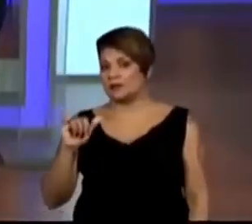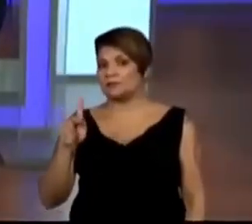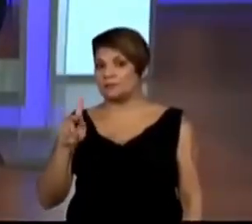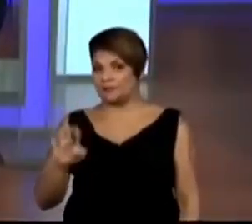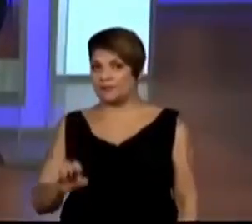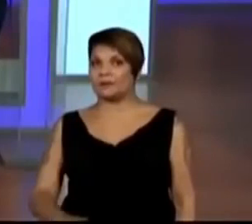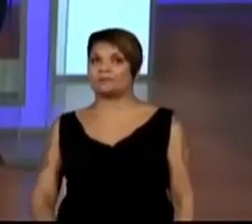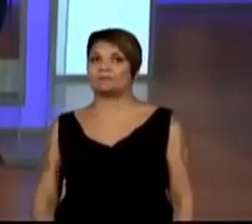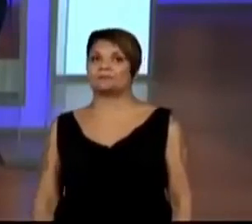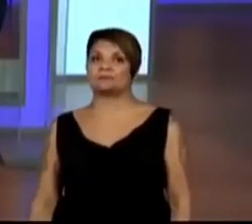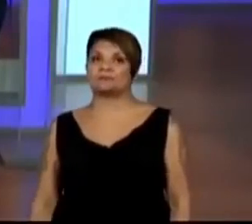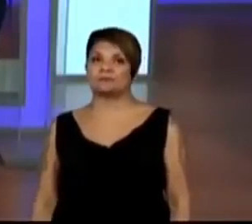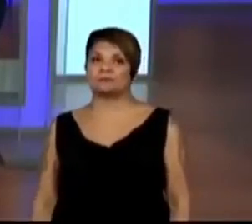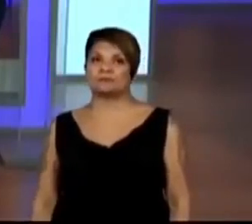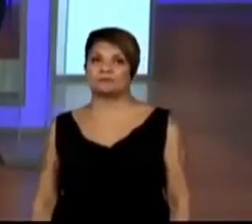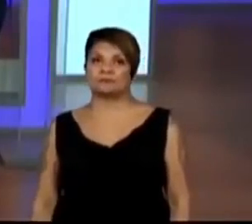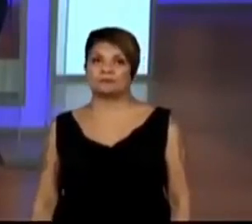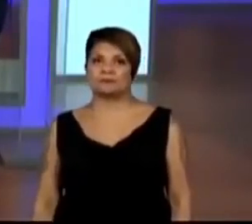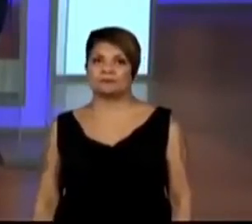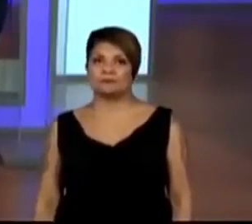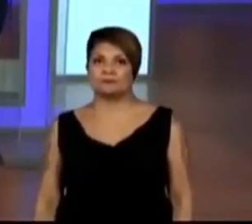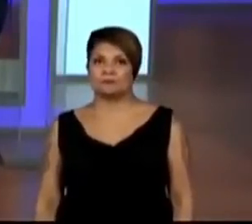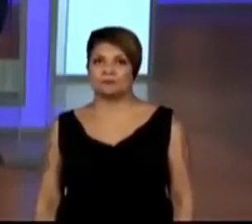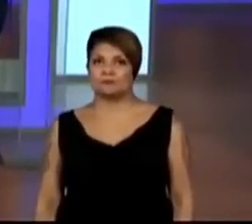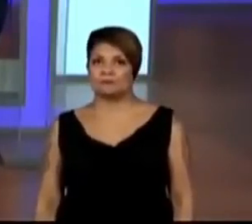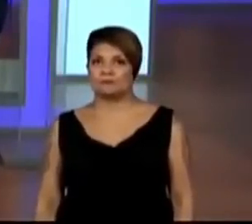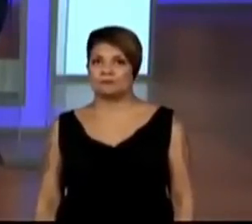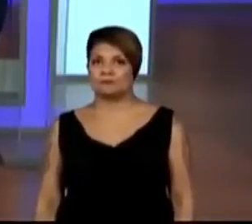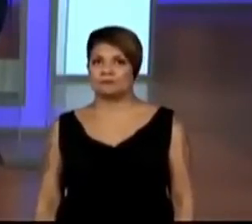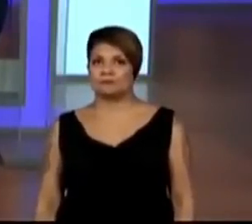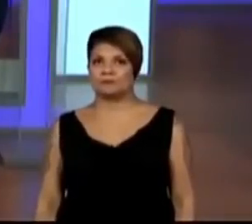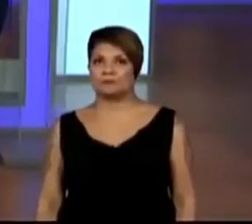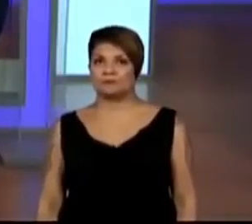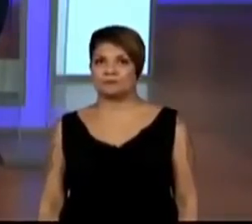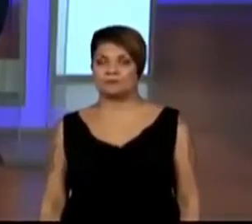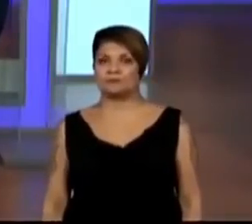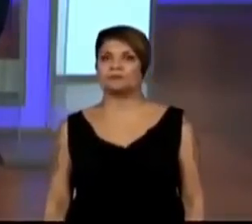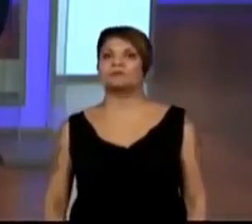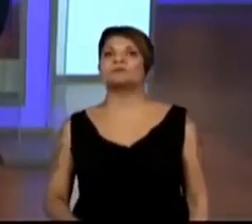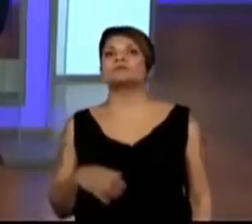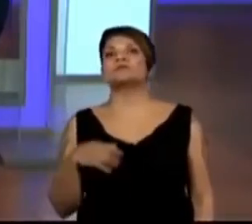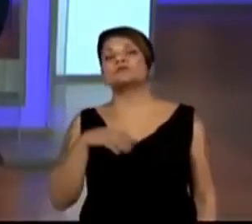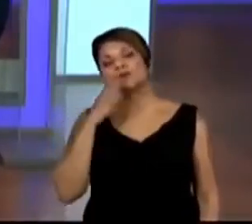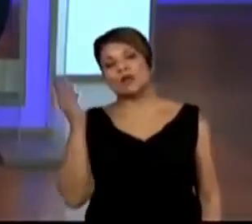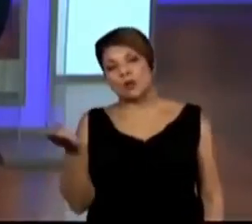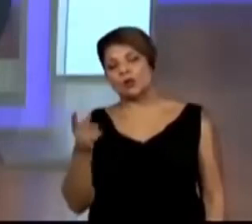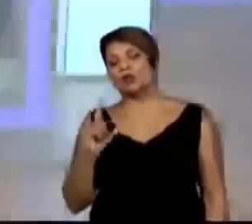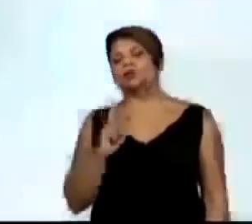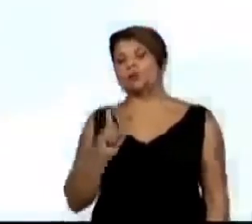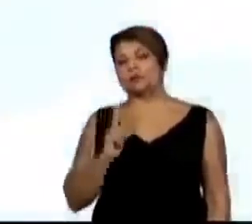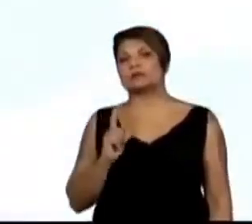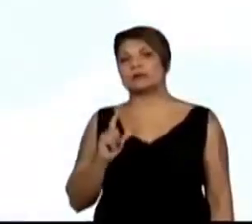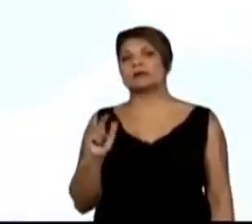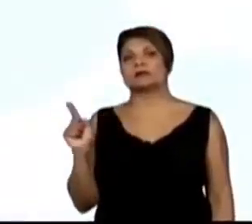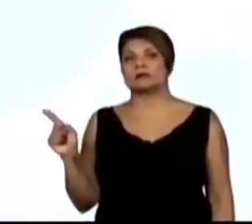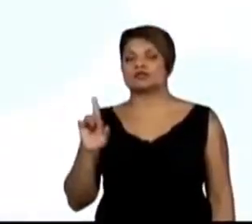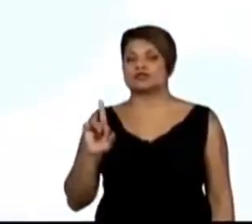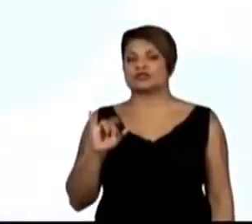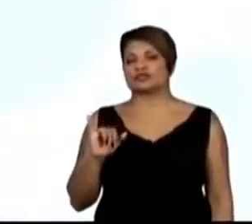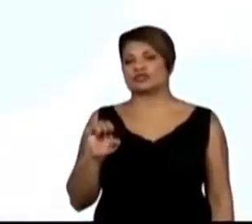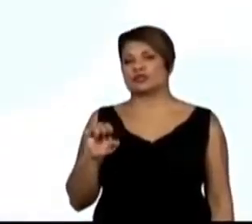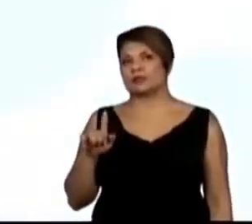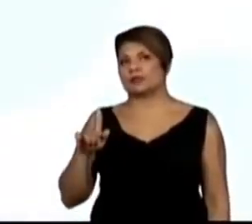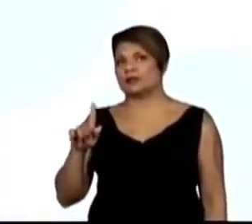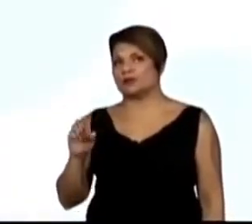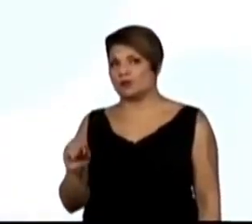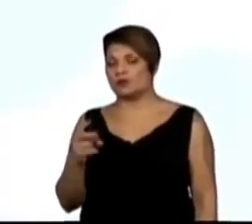tem o Felipe com 54. E aqui eu tenho o